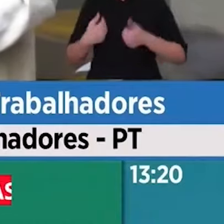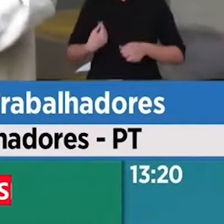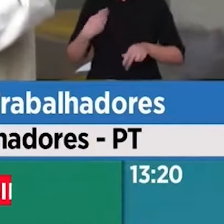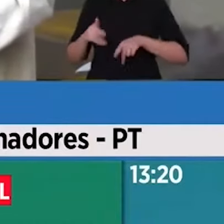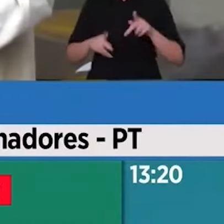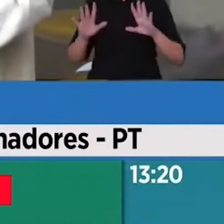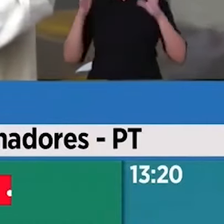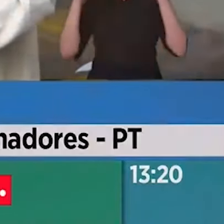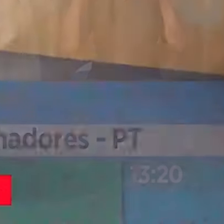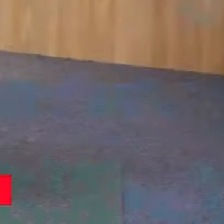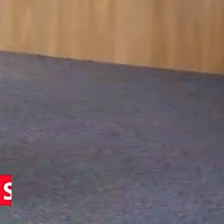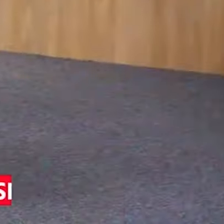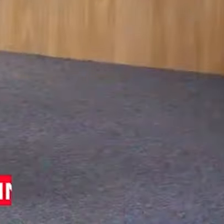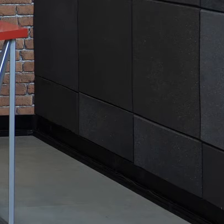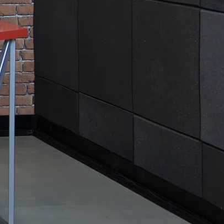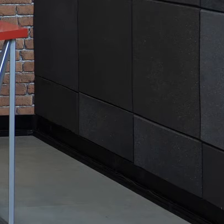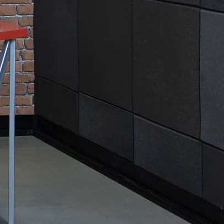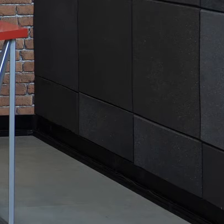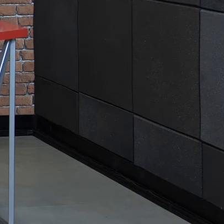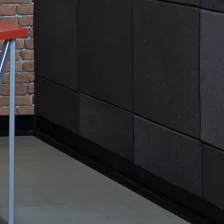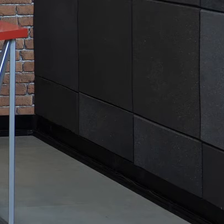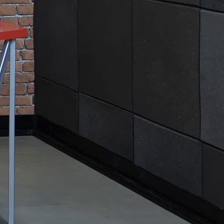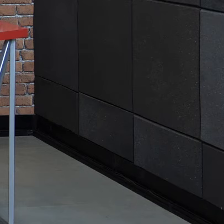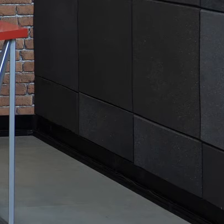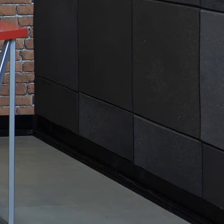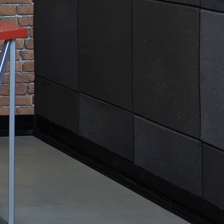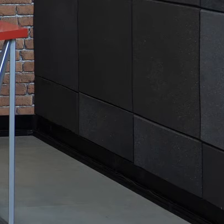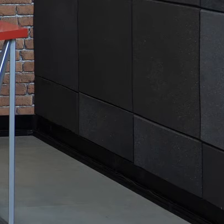Partido dos Trabalhadores e das Trabalhadoras!